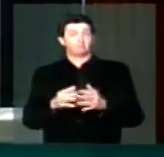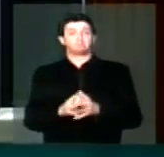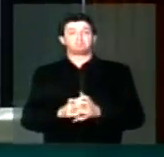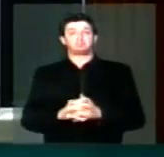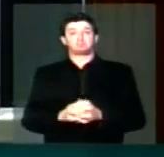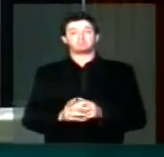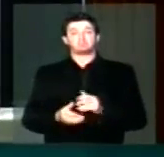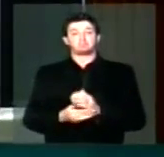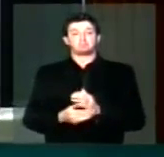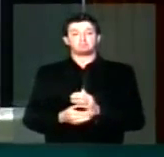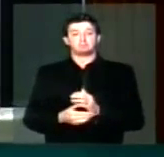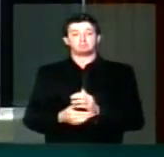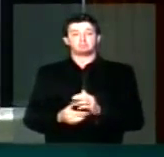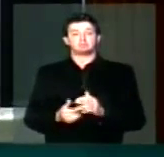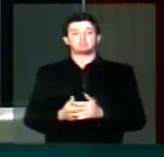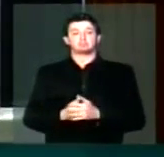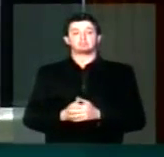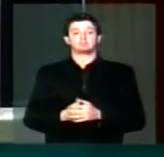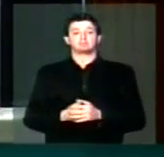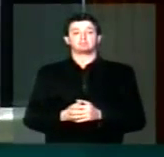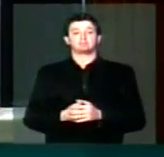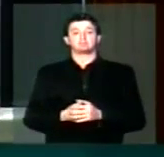portanto,